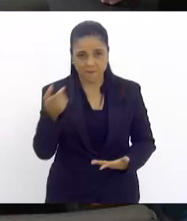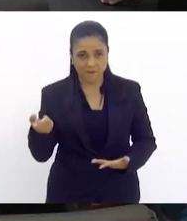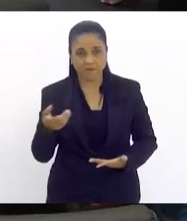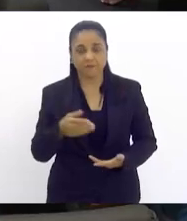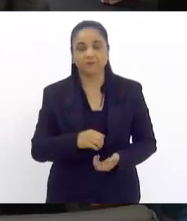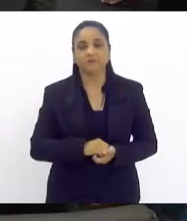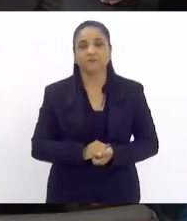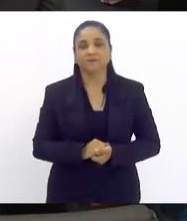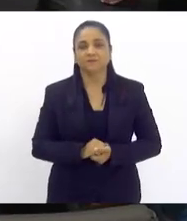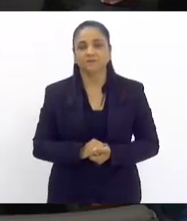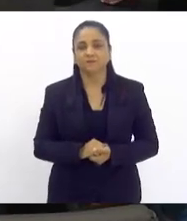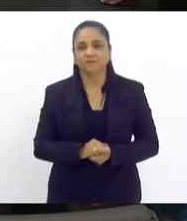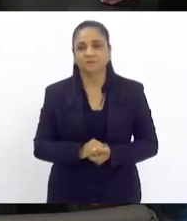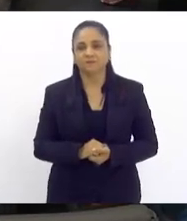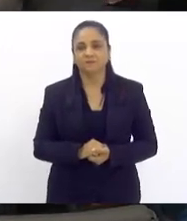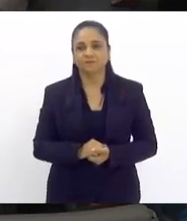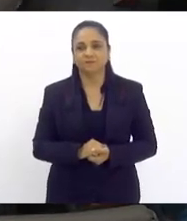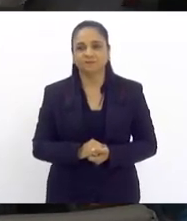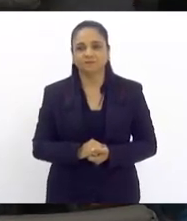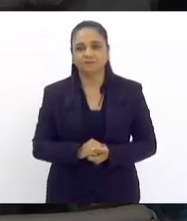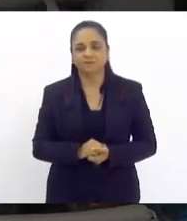Vê aí.